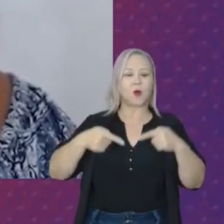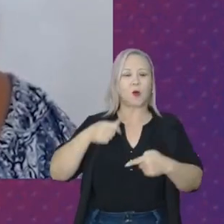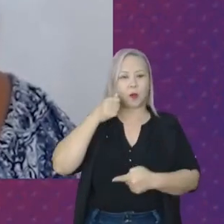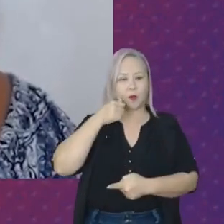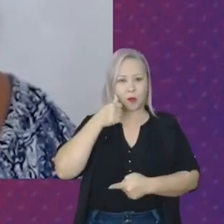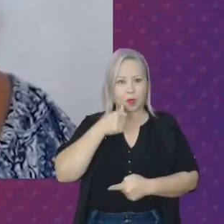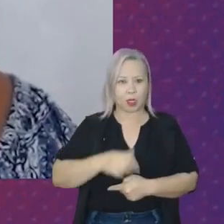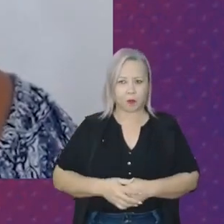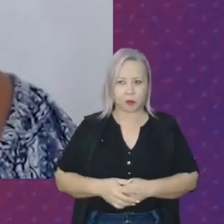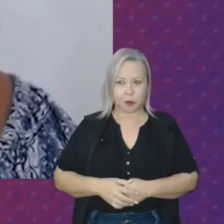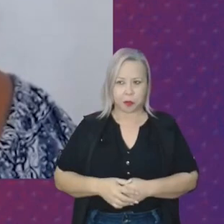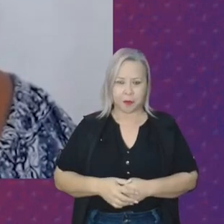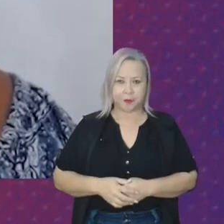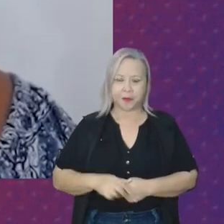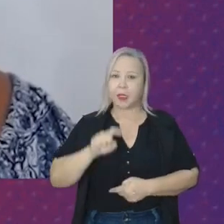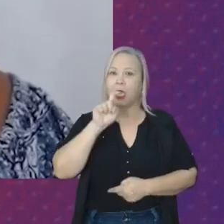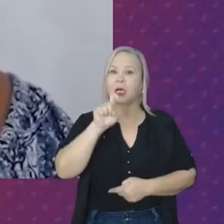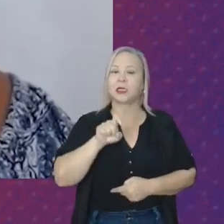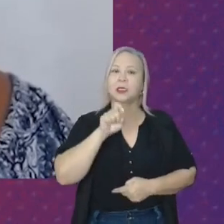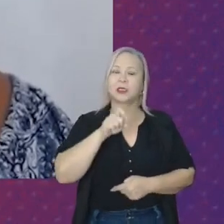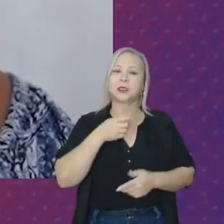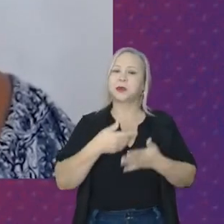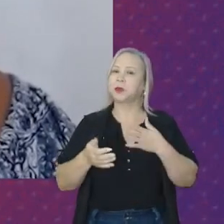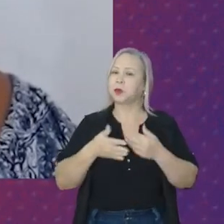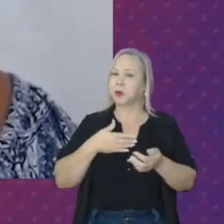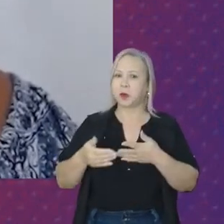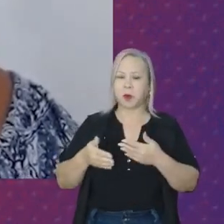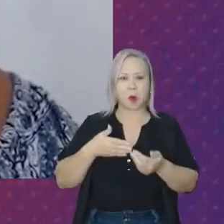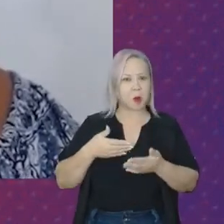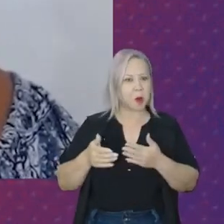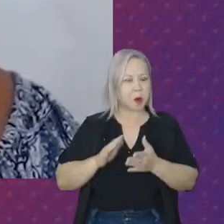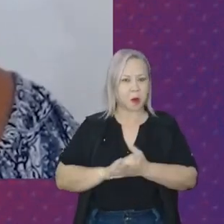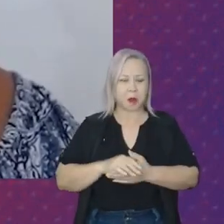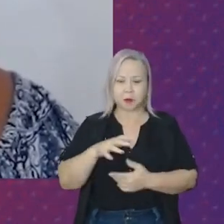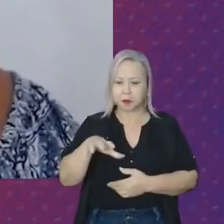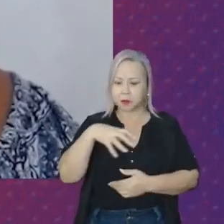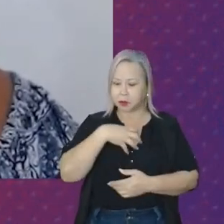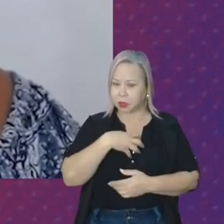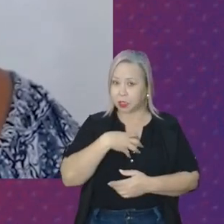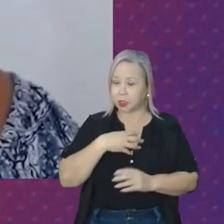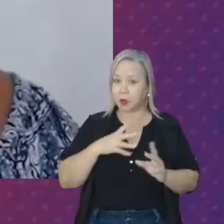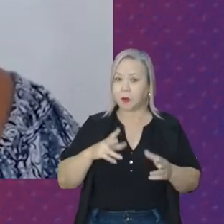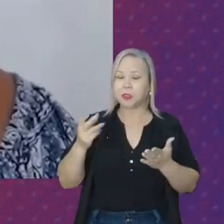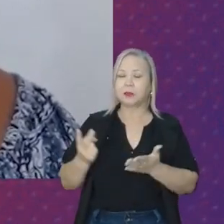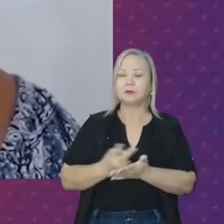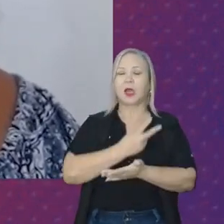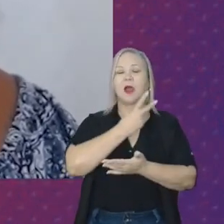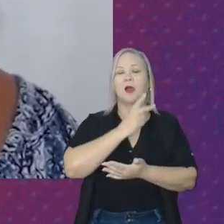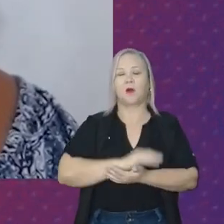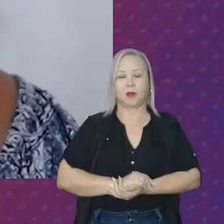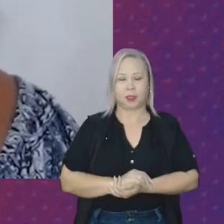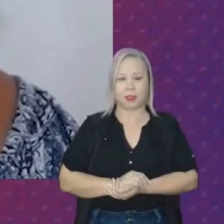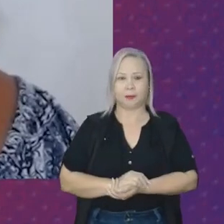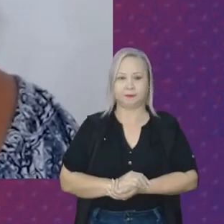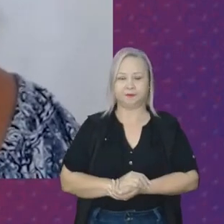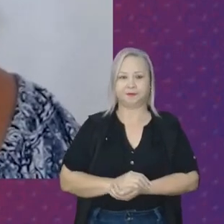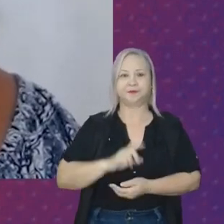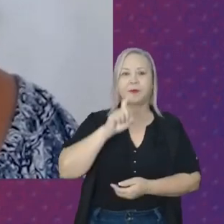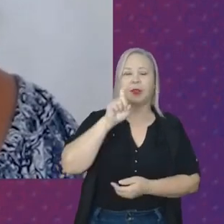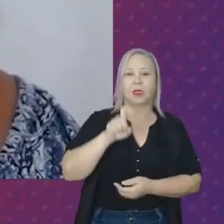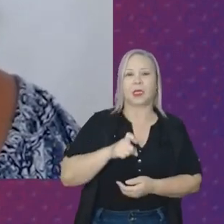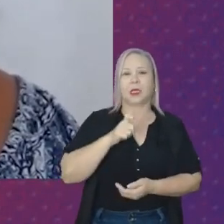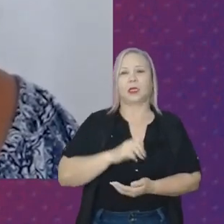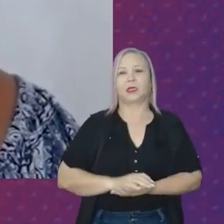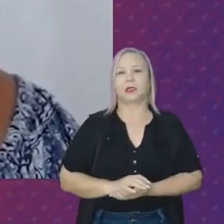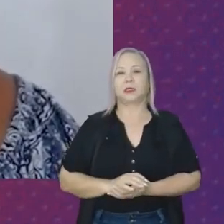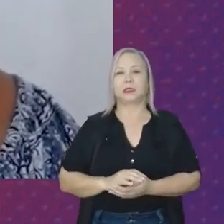mulheres, seja em qualquer uma das formas como isso possa acontecer, seja